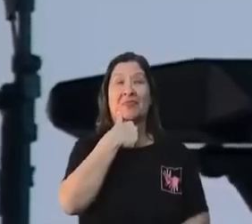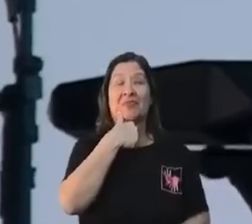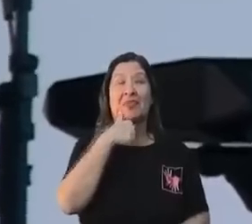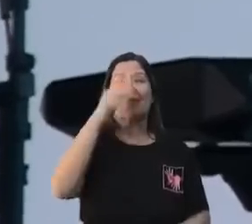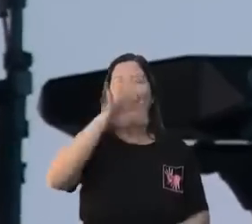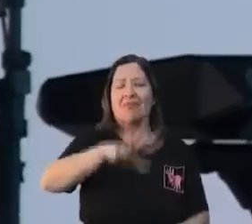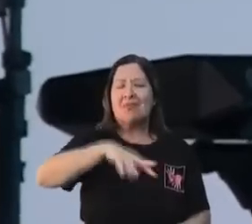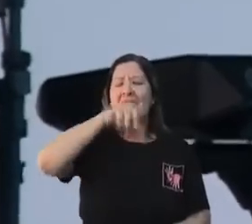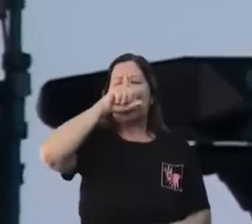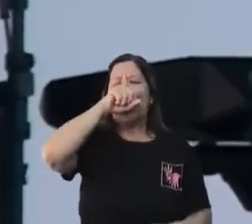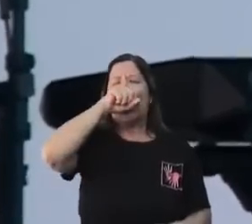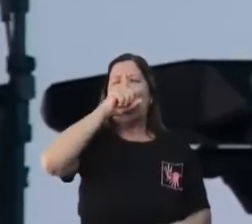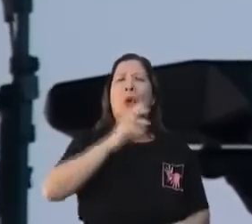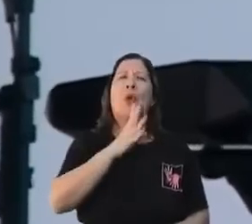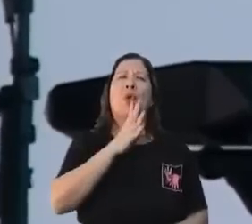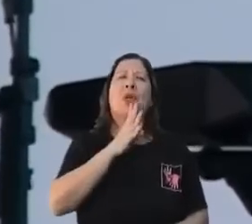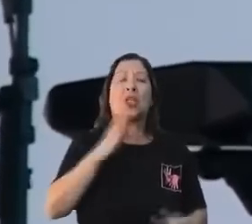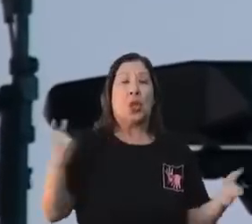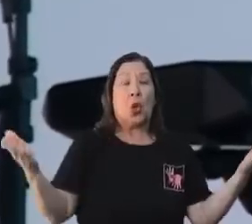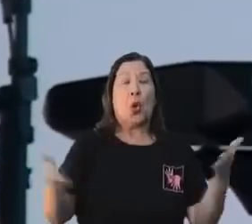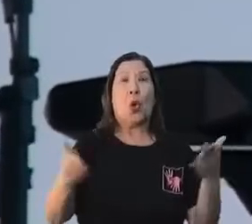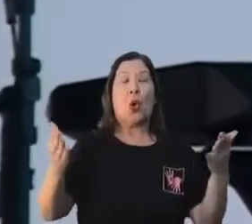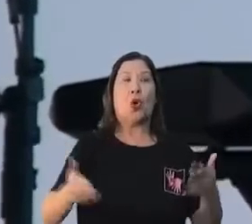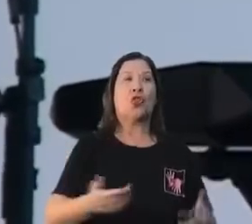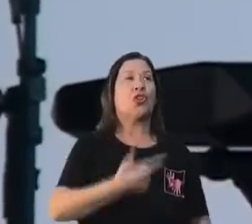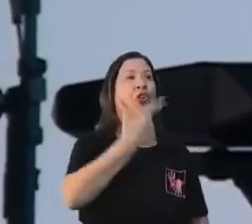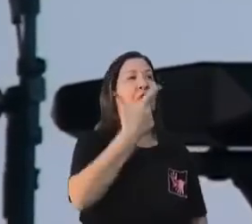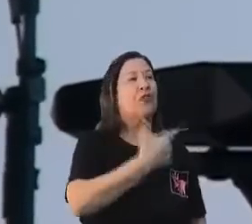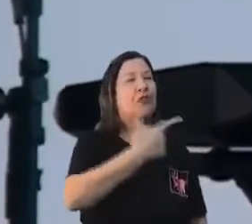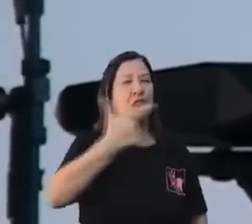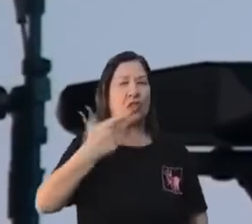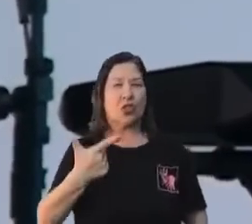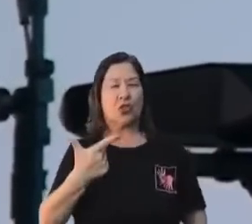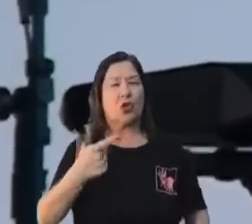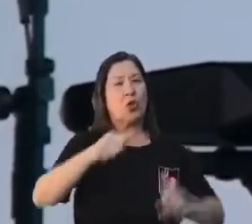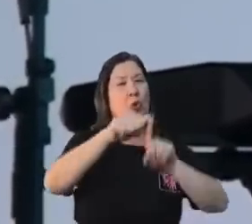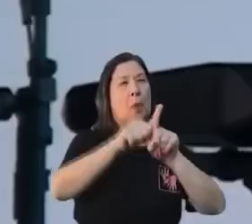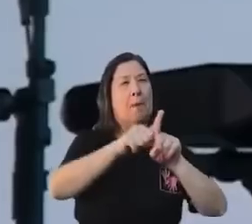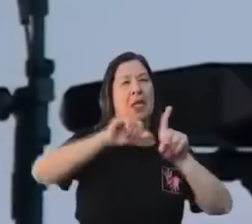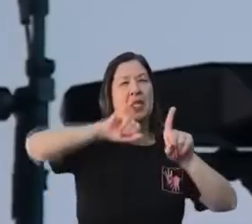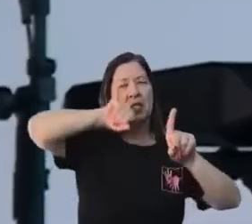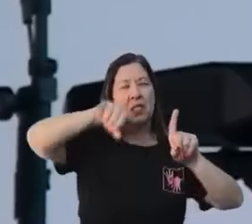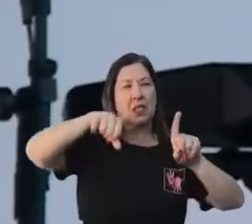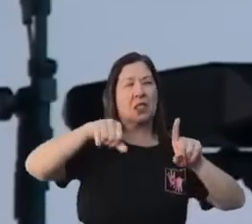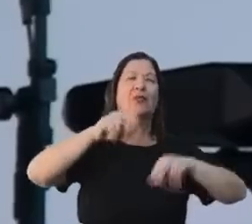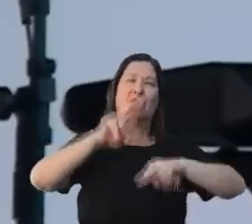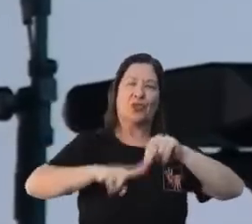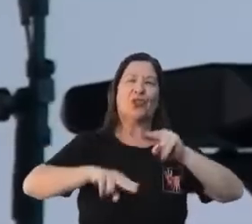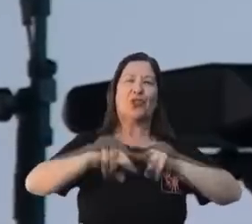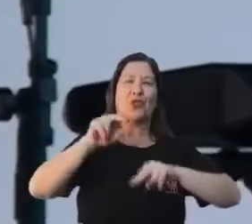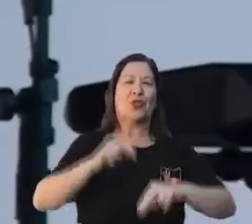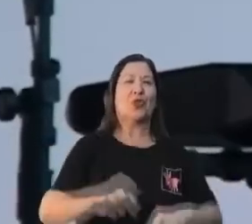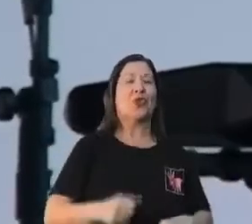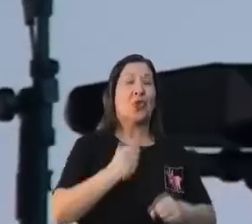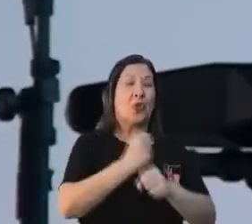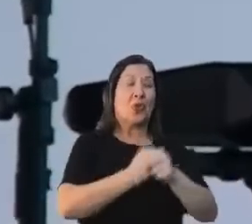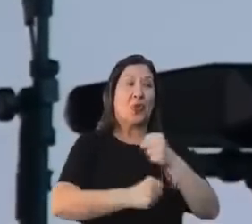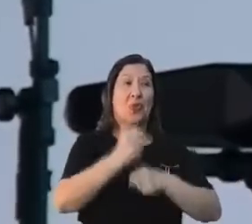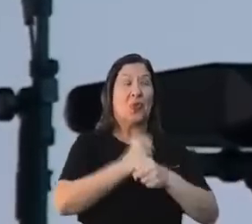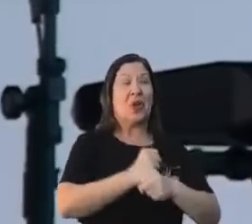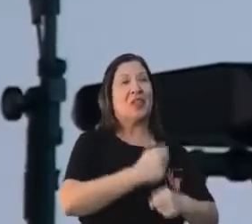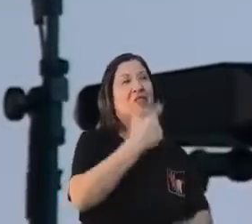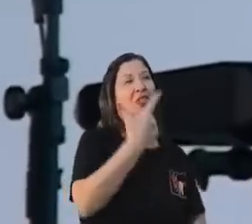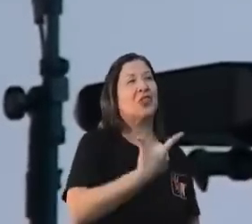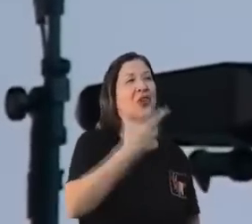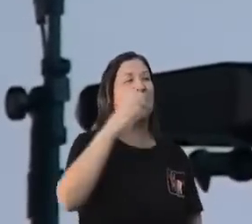Hoje, 22 de junho de 2023, na inauguração do novo